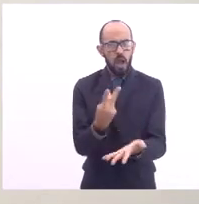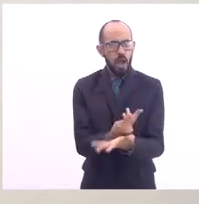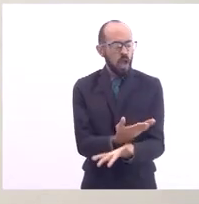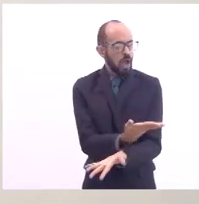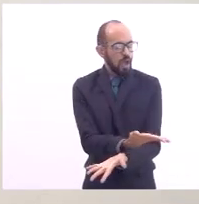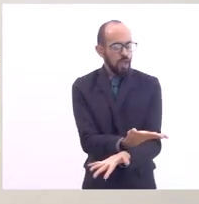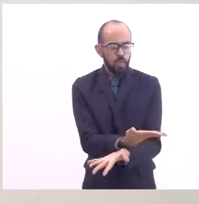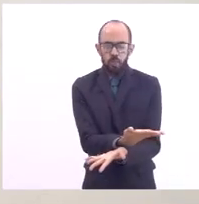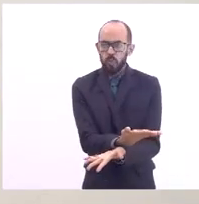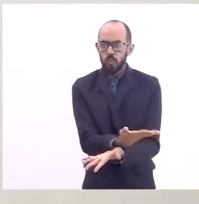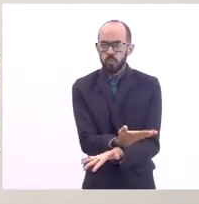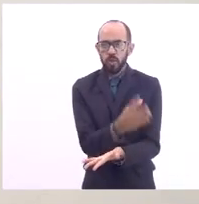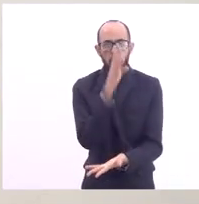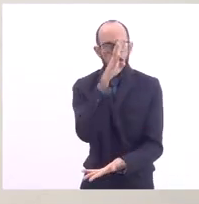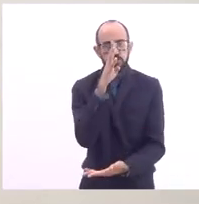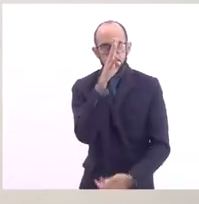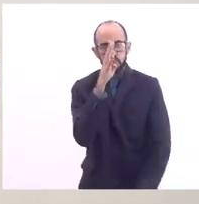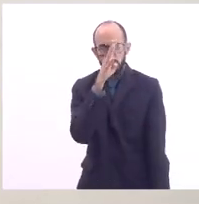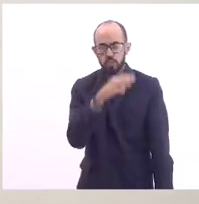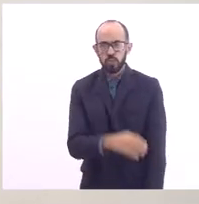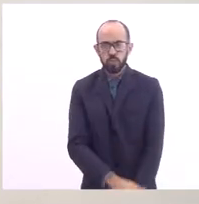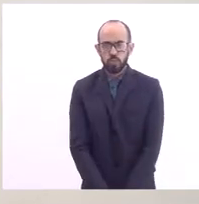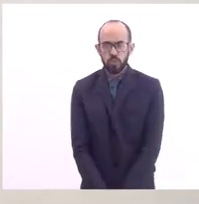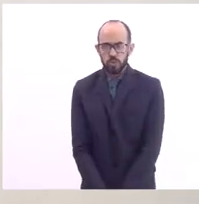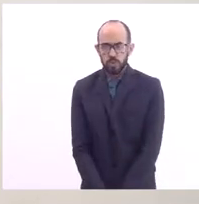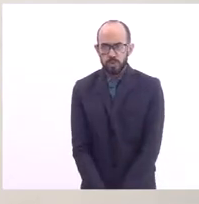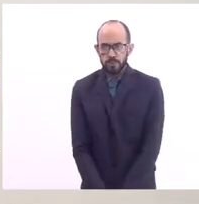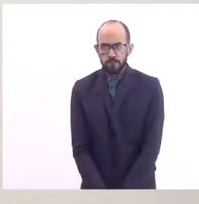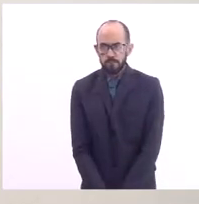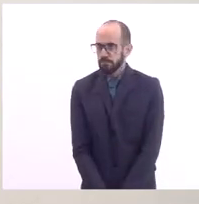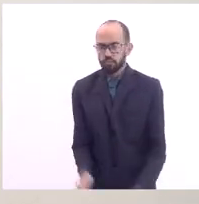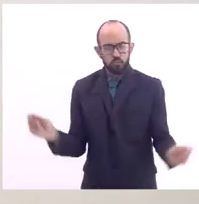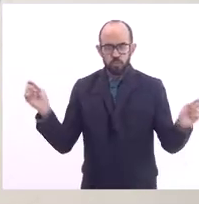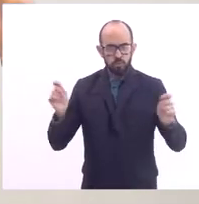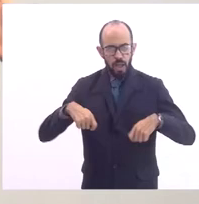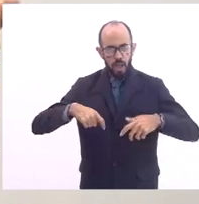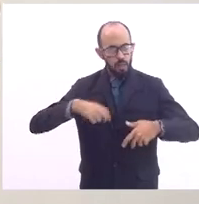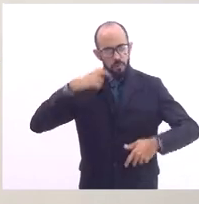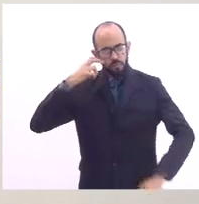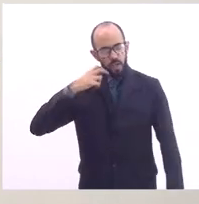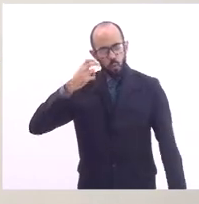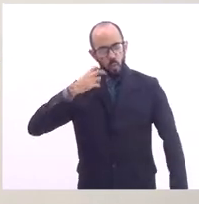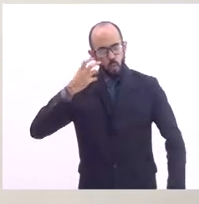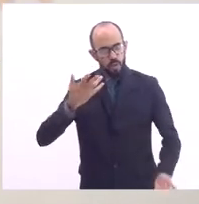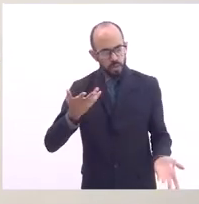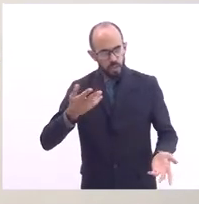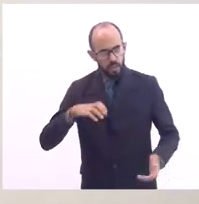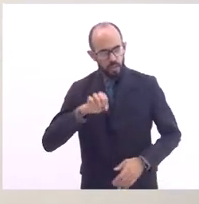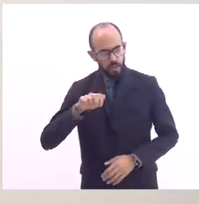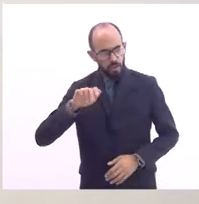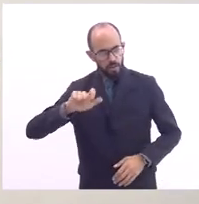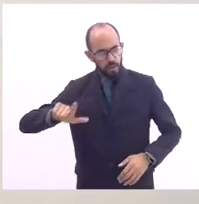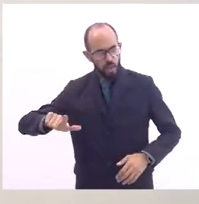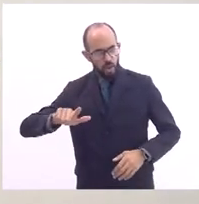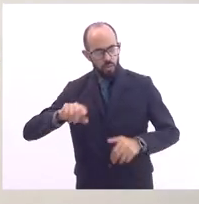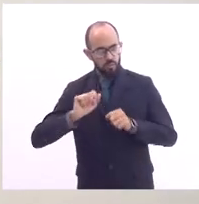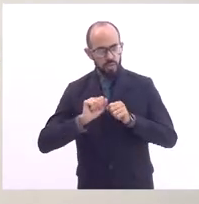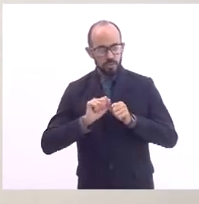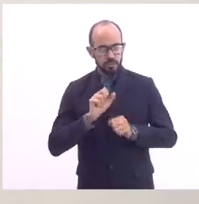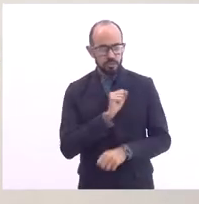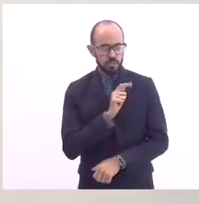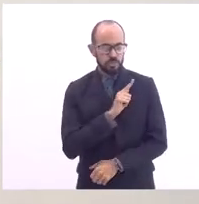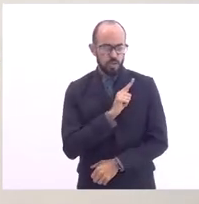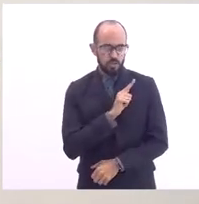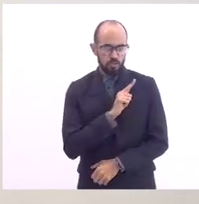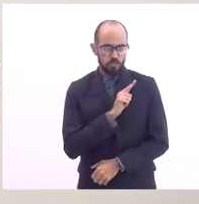gente, isso é um absurdo. É uma situação, assim, vergonhosa, entendeu? Que a Enel vem fazendo em São Gonçalo, entendeu? Aí